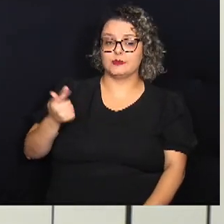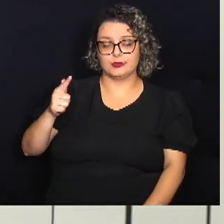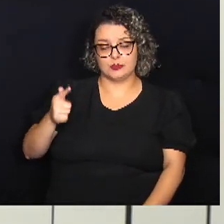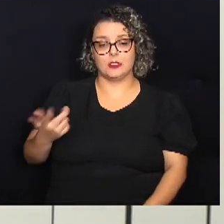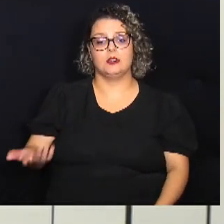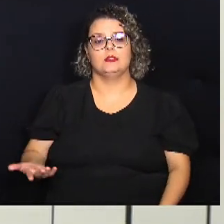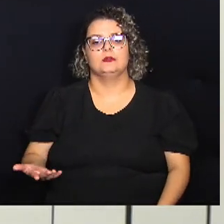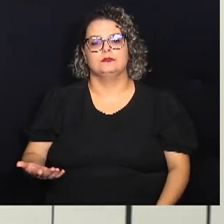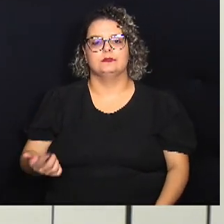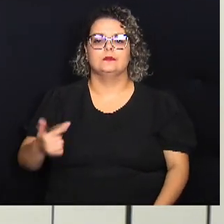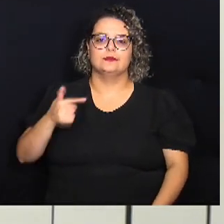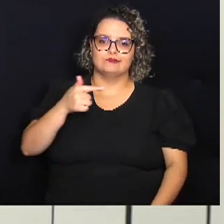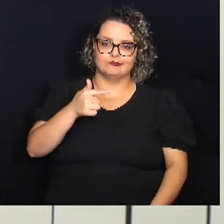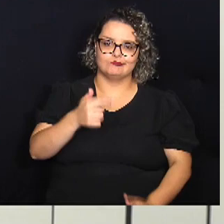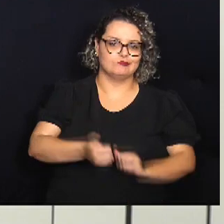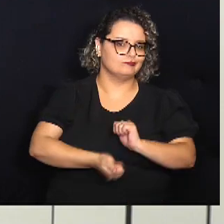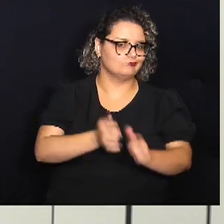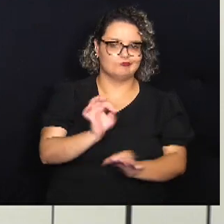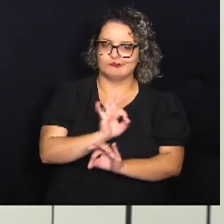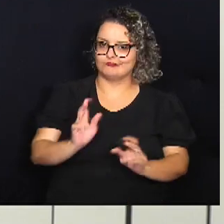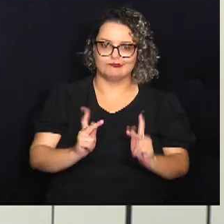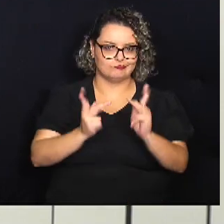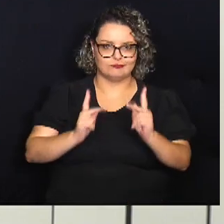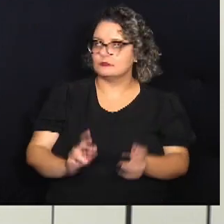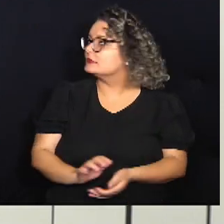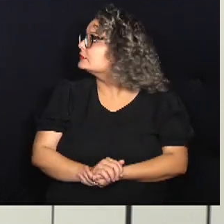a 7 partidas sem vitória.